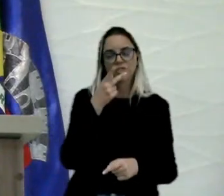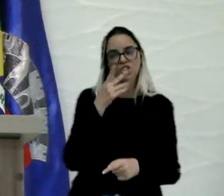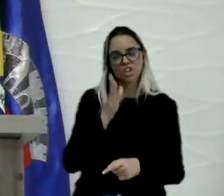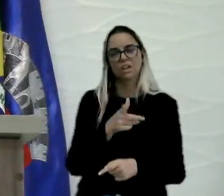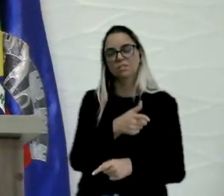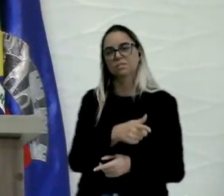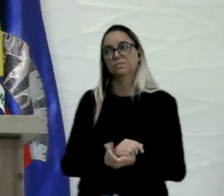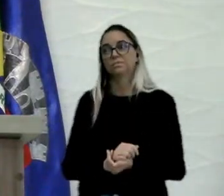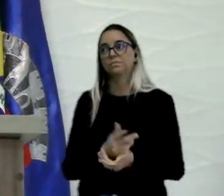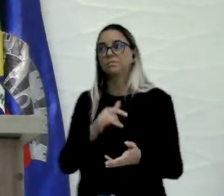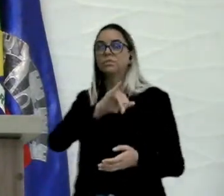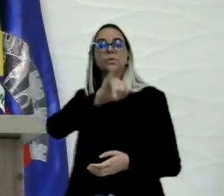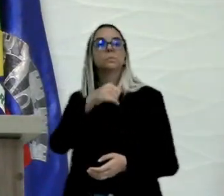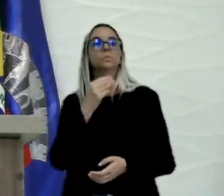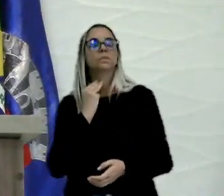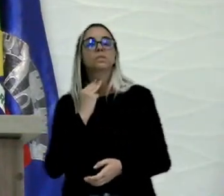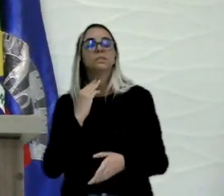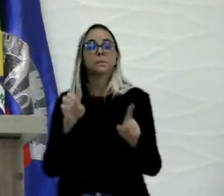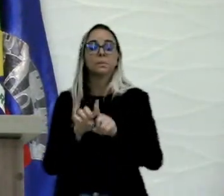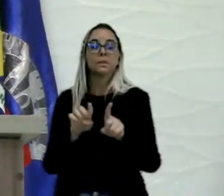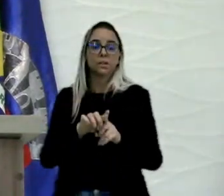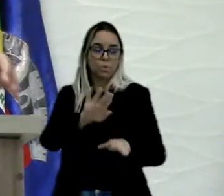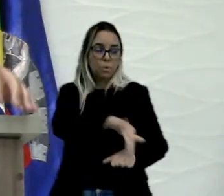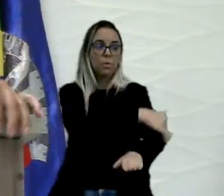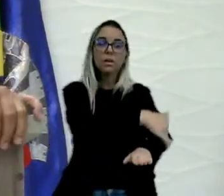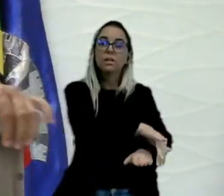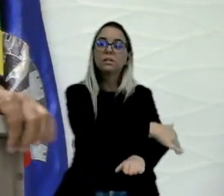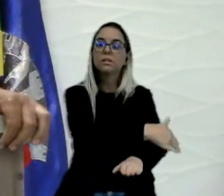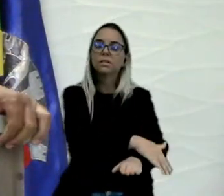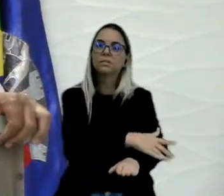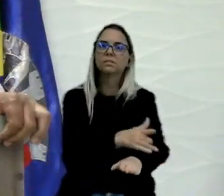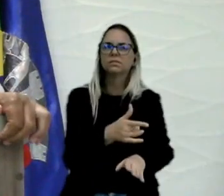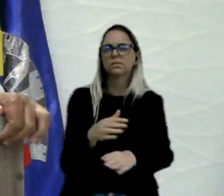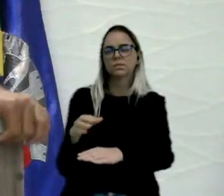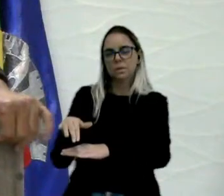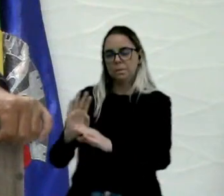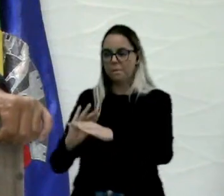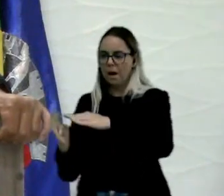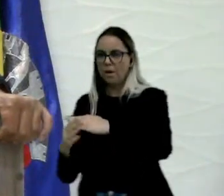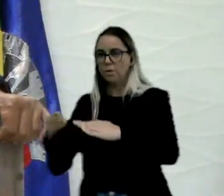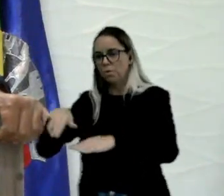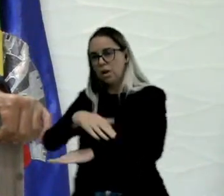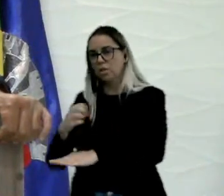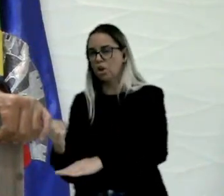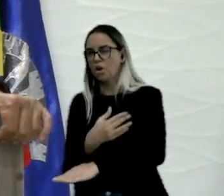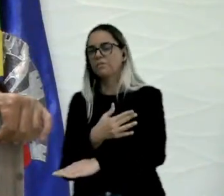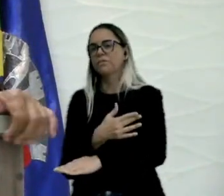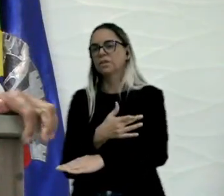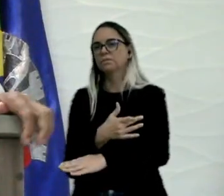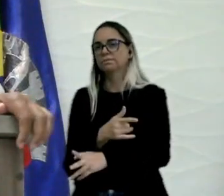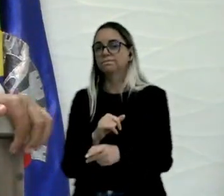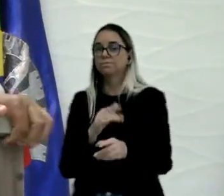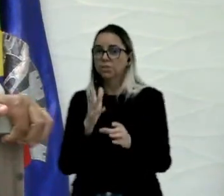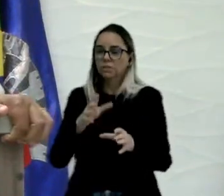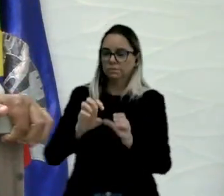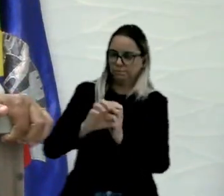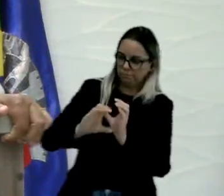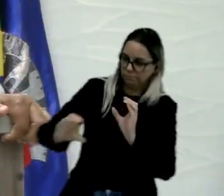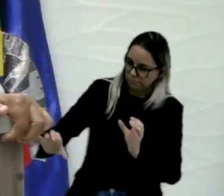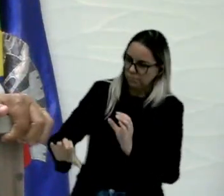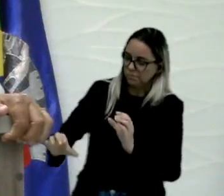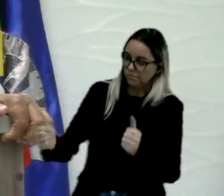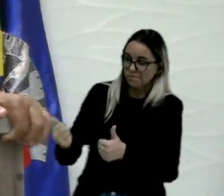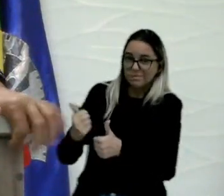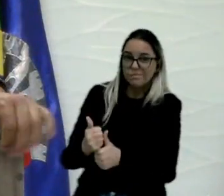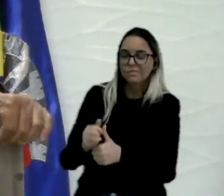também João mendeiro dessa rua que fica logo na Rua Nova Você se lembra que aquele o botaram os canos da água da transfusão